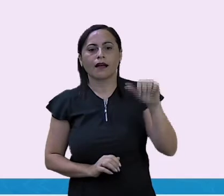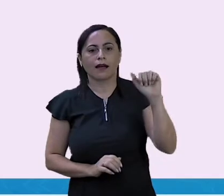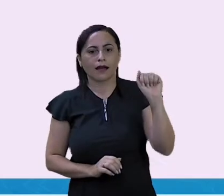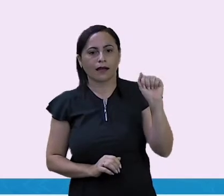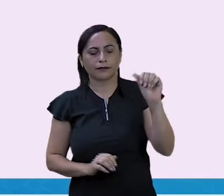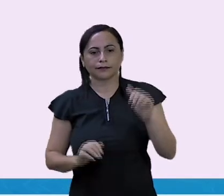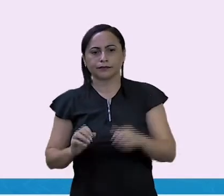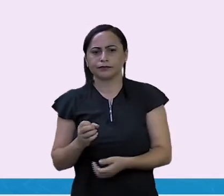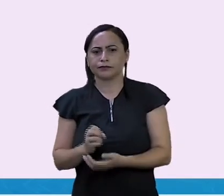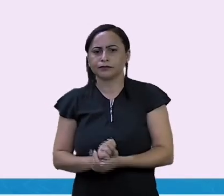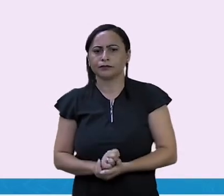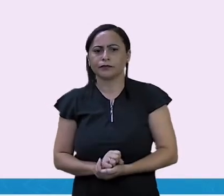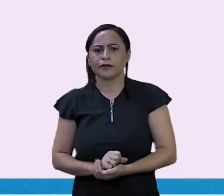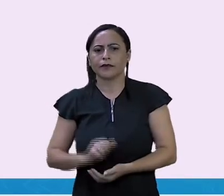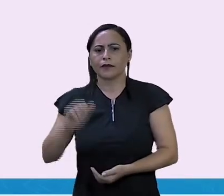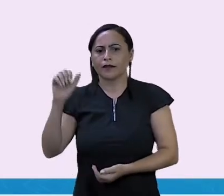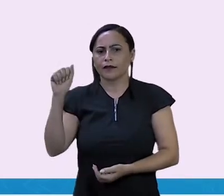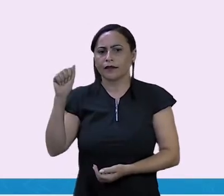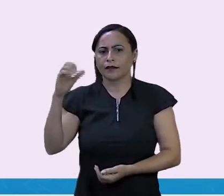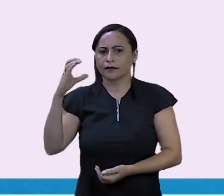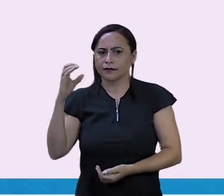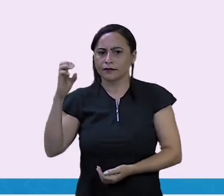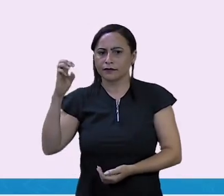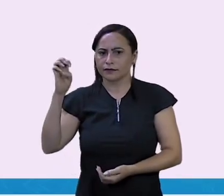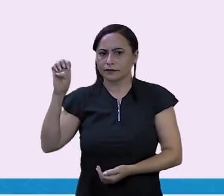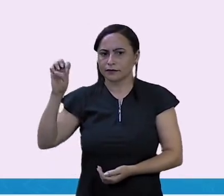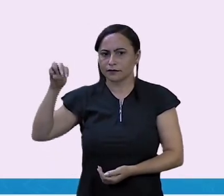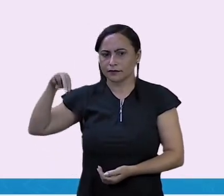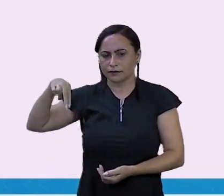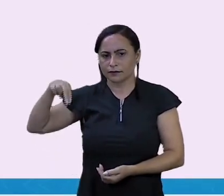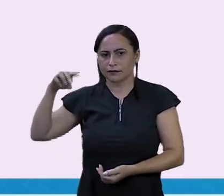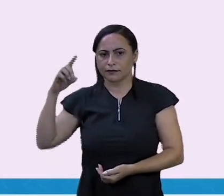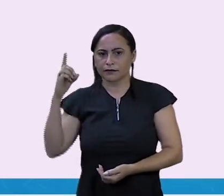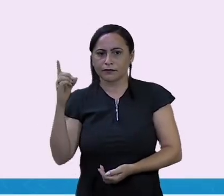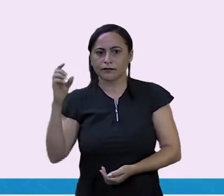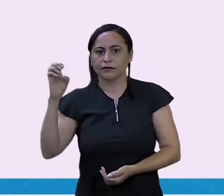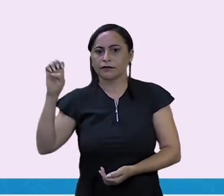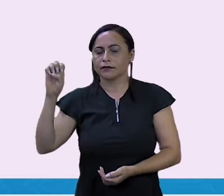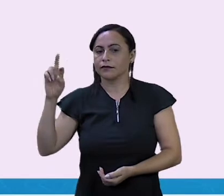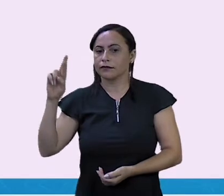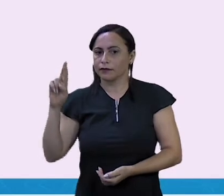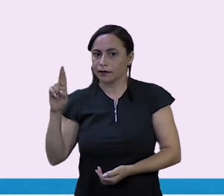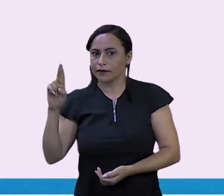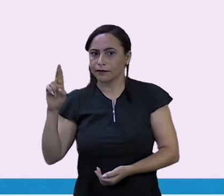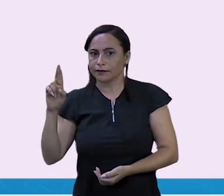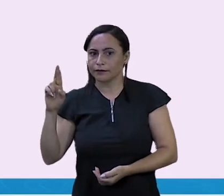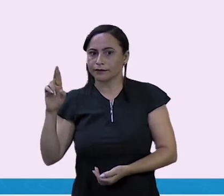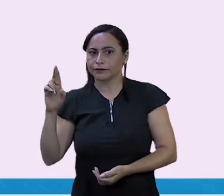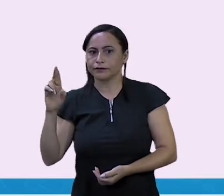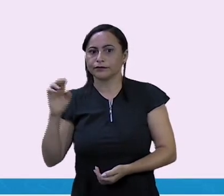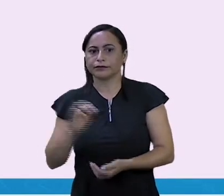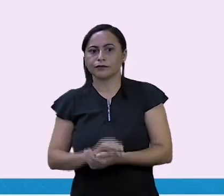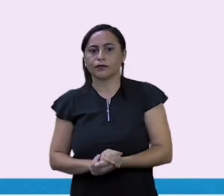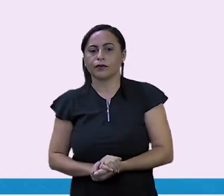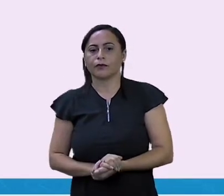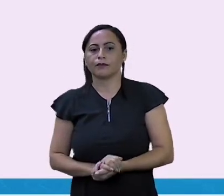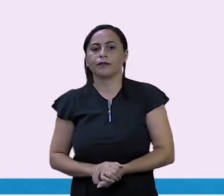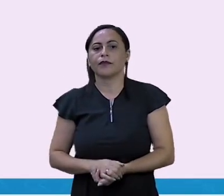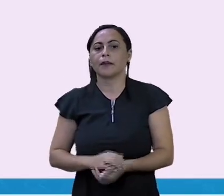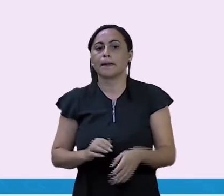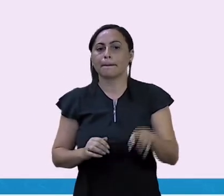SC. Temos a palavra assento, escrita com C e escrita com 2